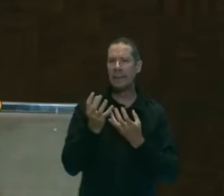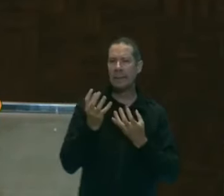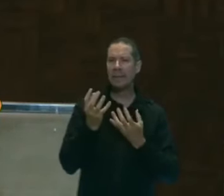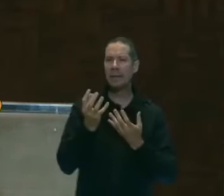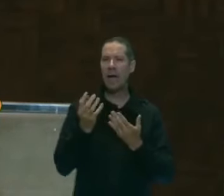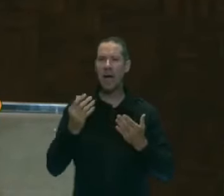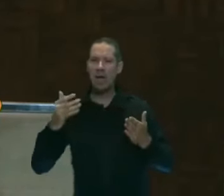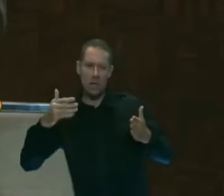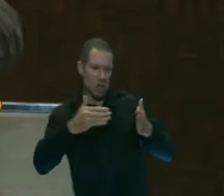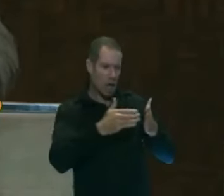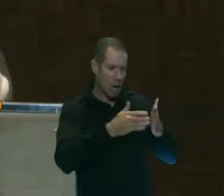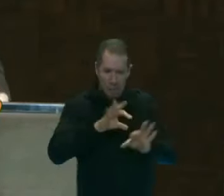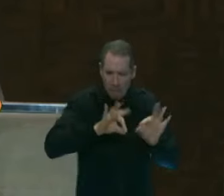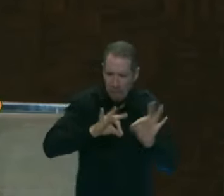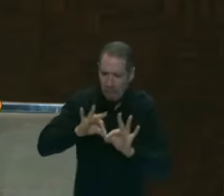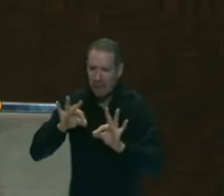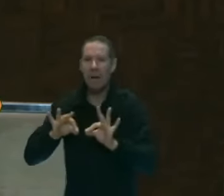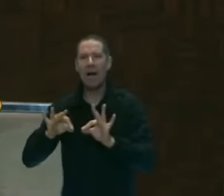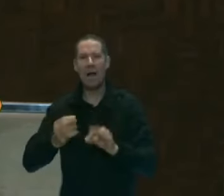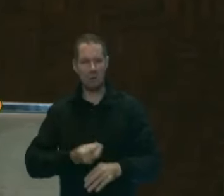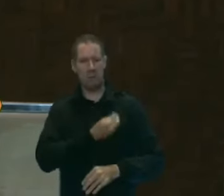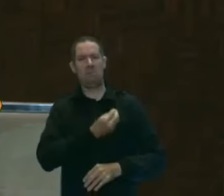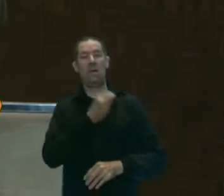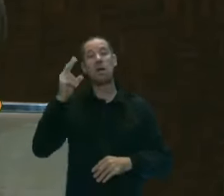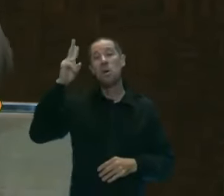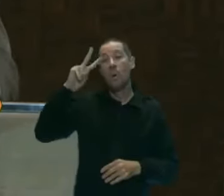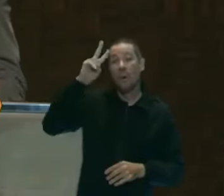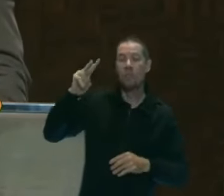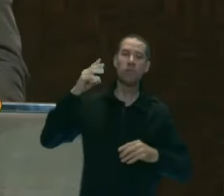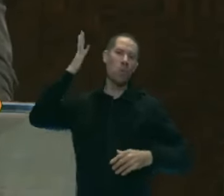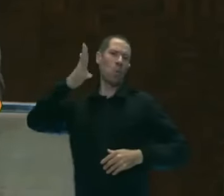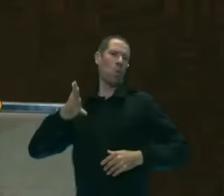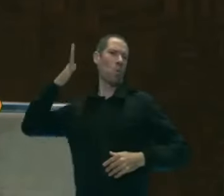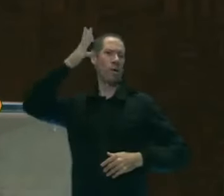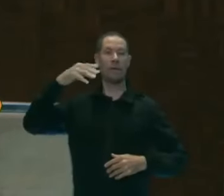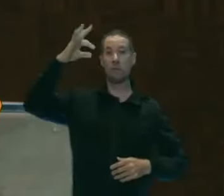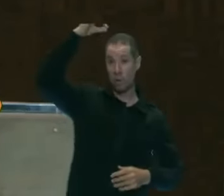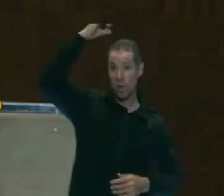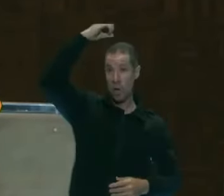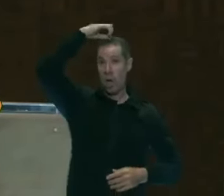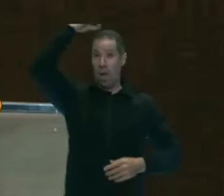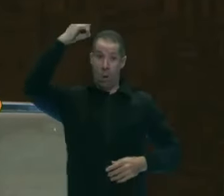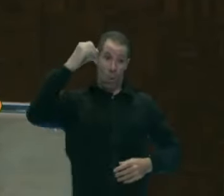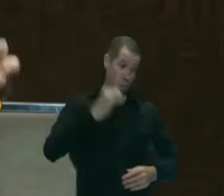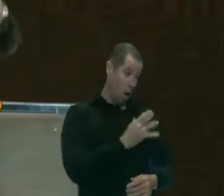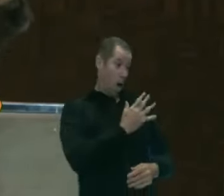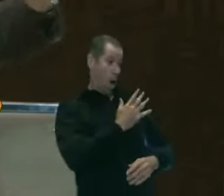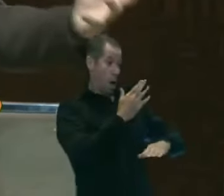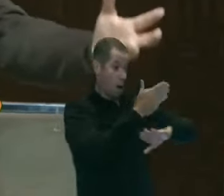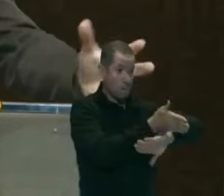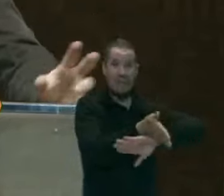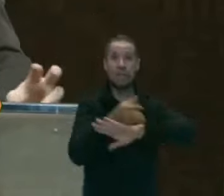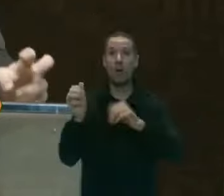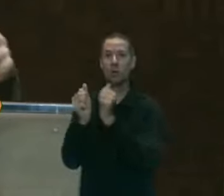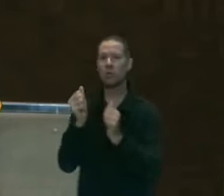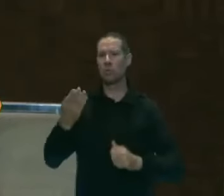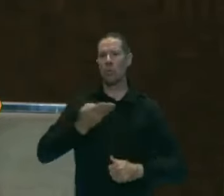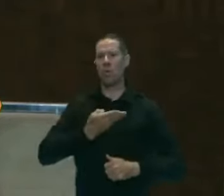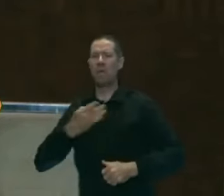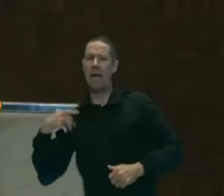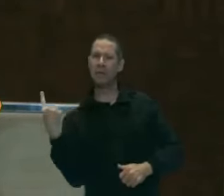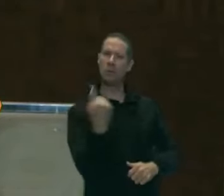antes, eu me preparava. Eu lembro dos congressos de avivamento que eu participava, junto com os meus amigos,